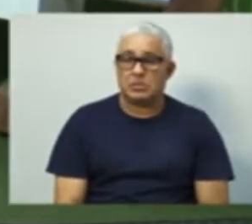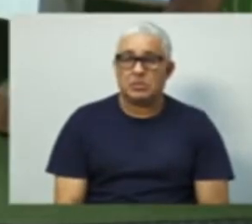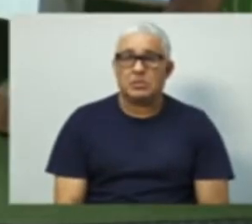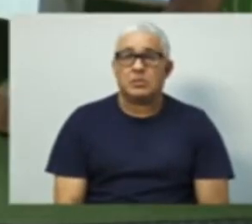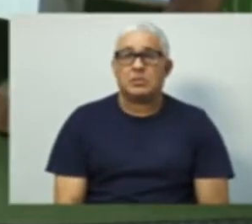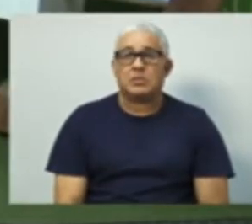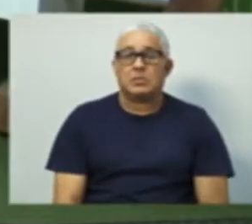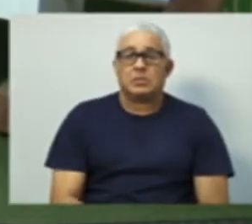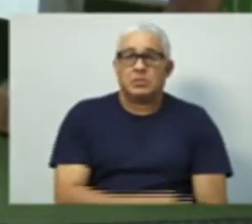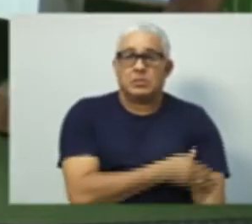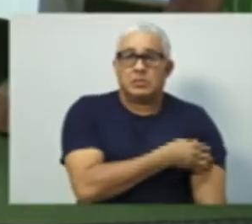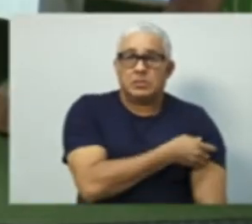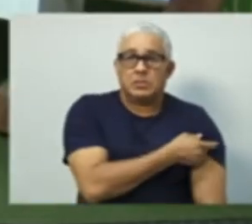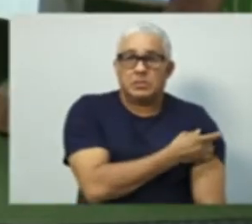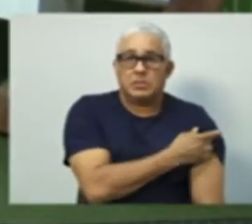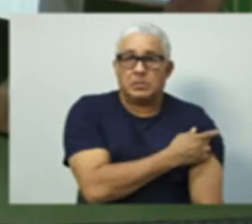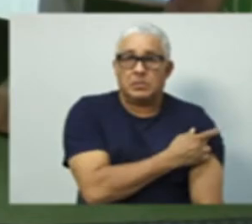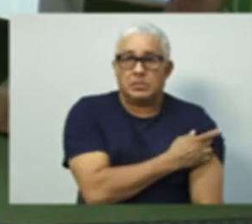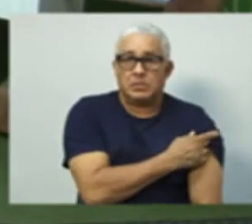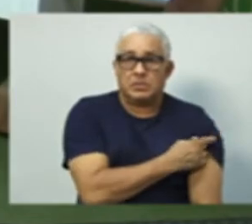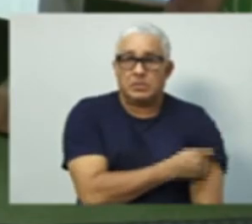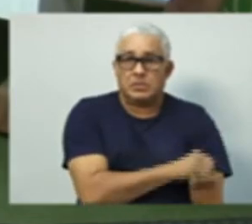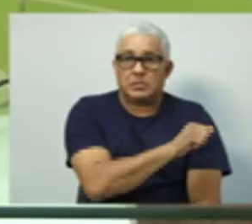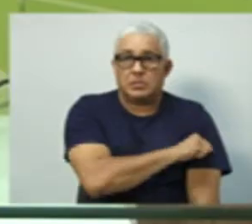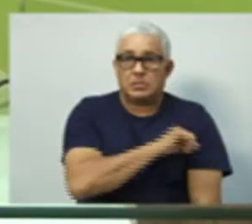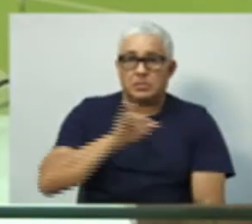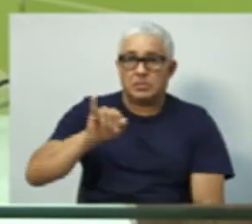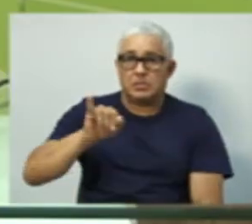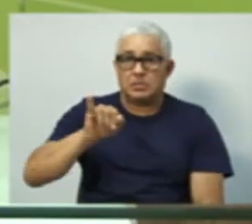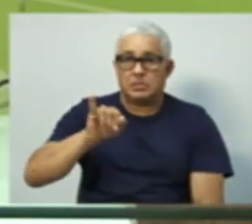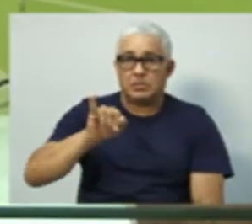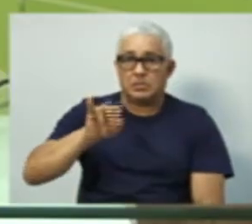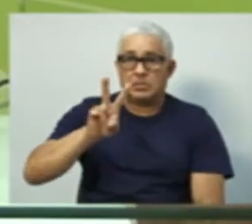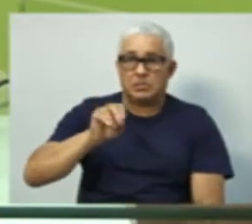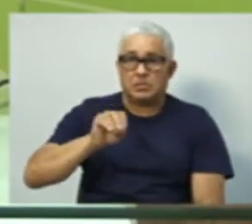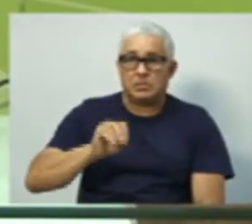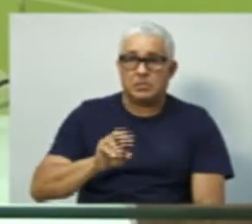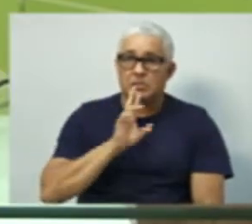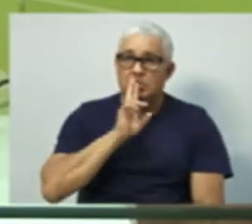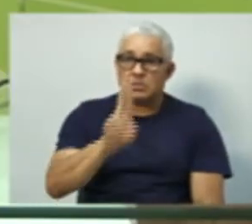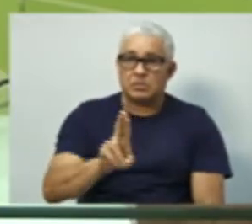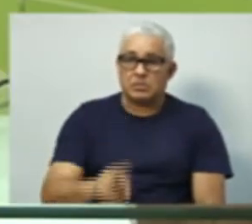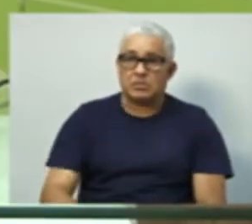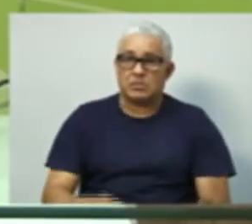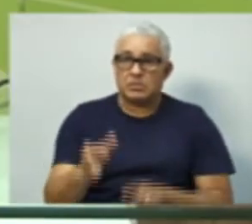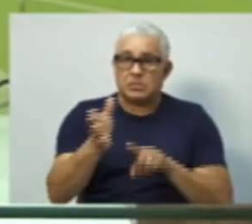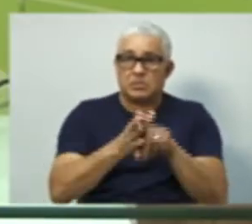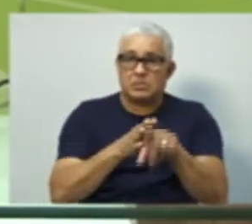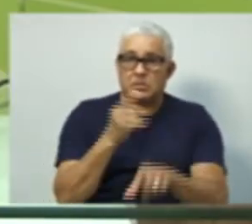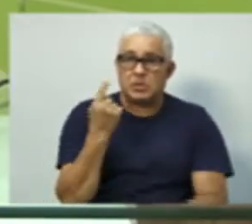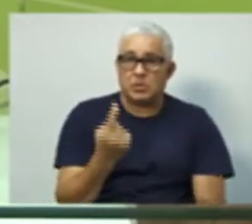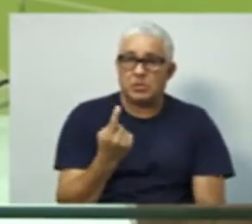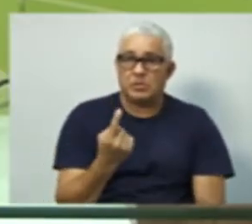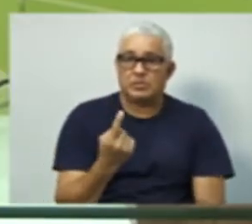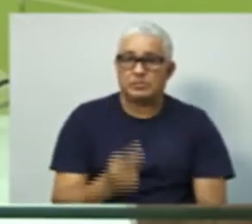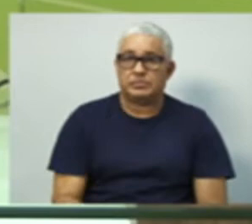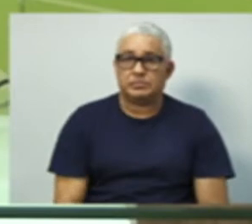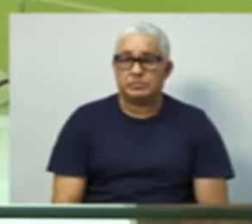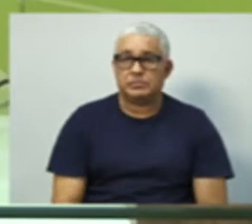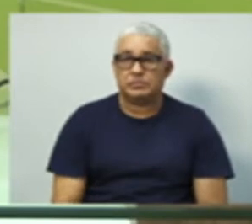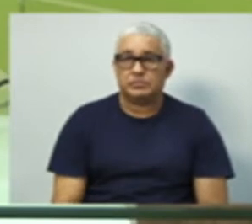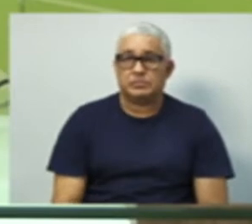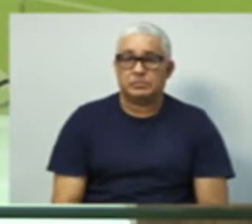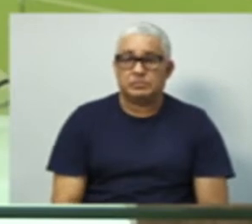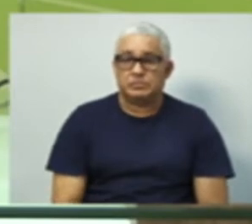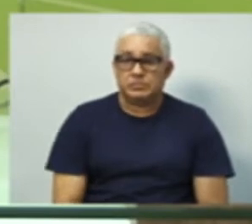pense mais alto. E pense mais alto. Os governos oferecem a promessa de estradas, de ruas, de